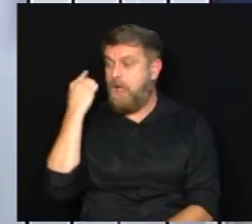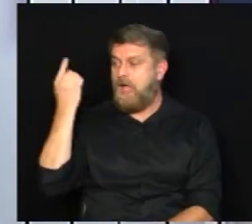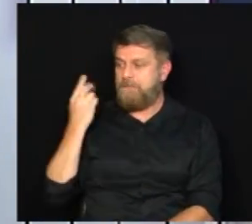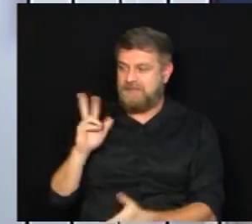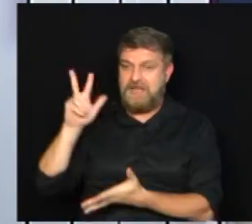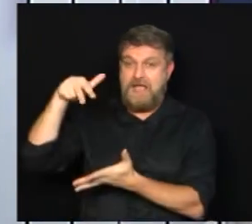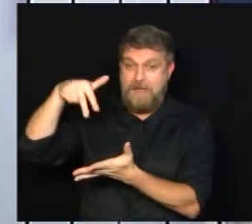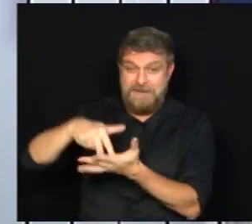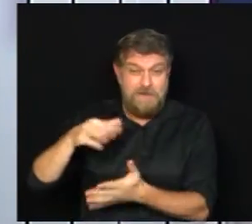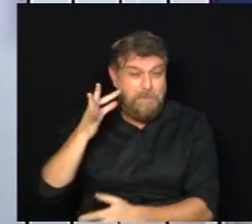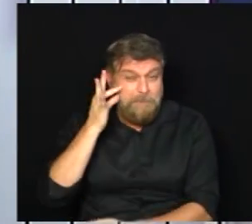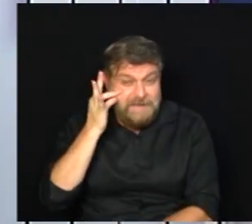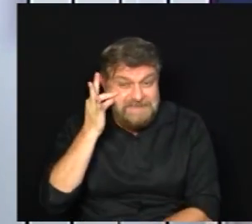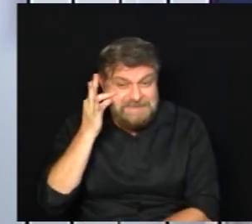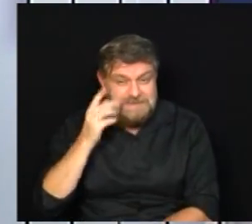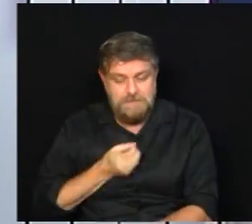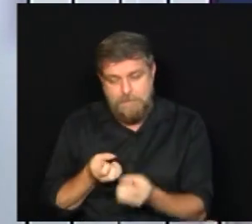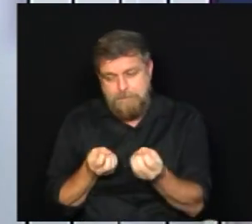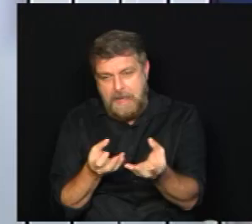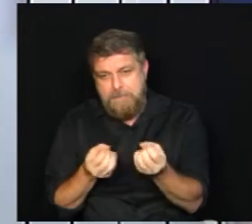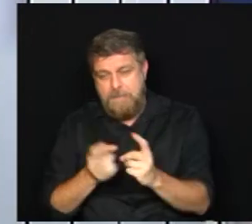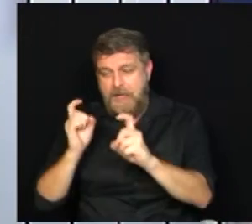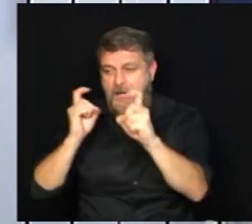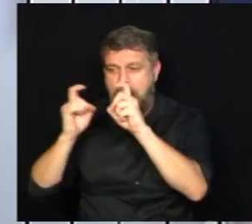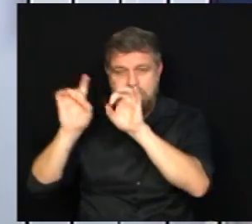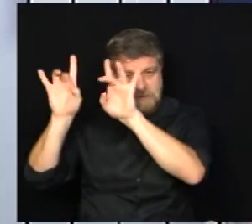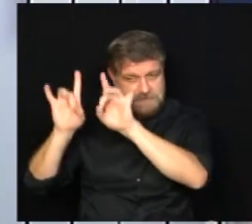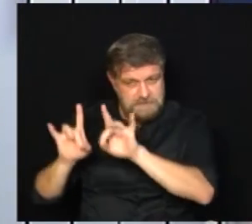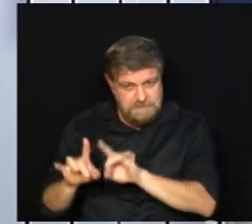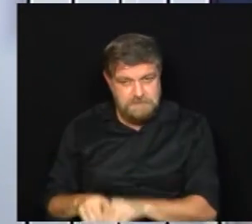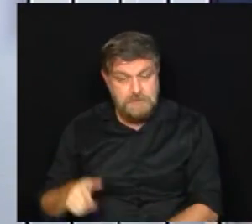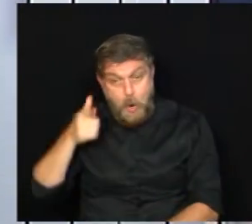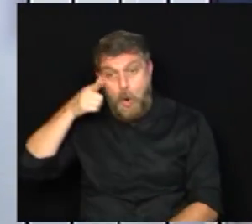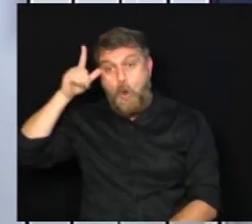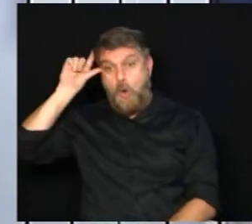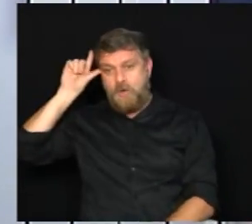Abreu ao vivo contando sobre a reunião extraordinária de